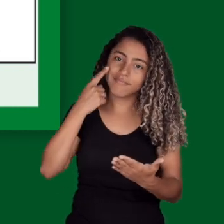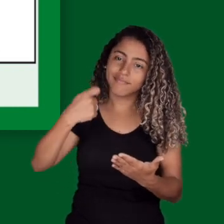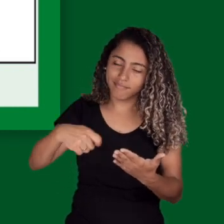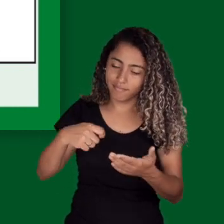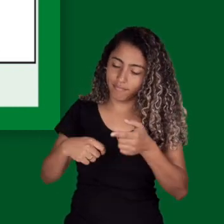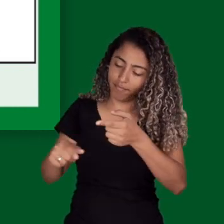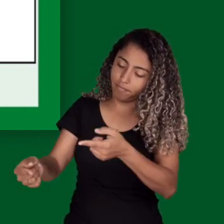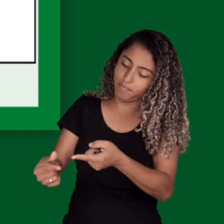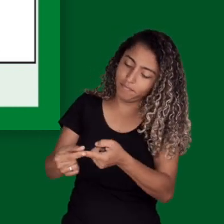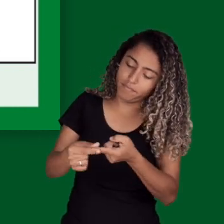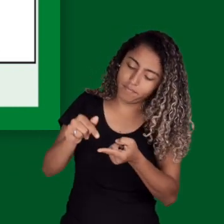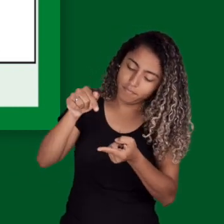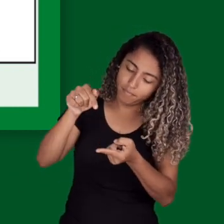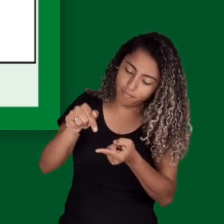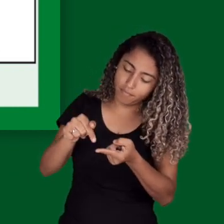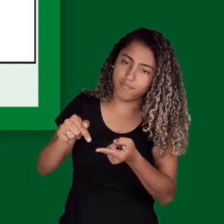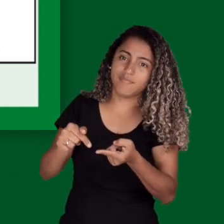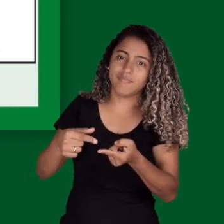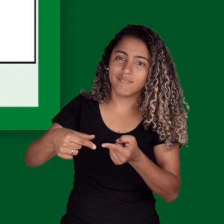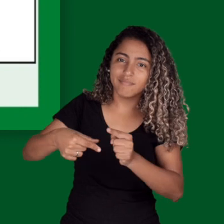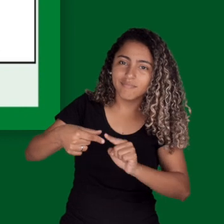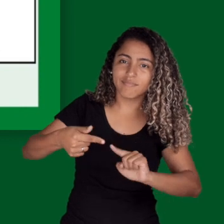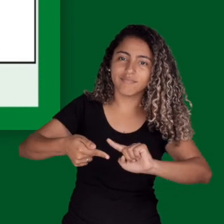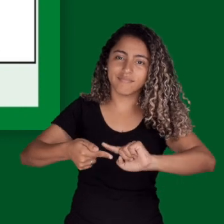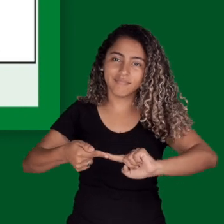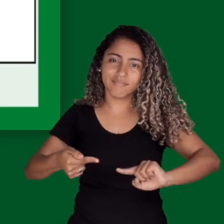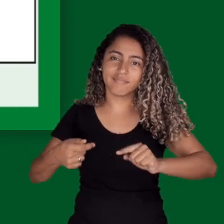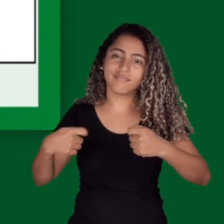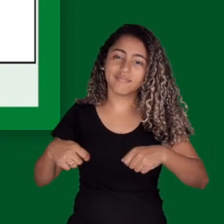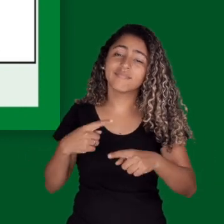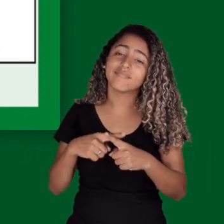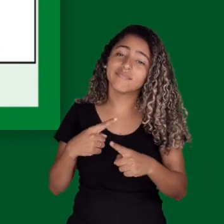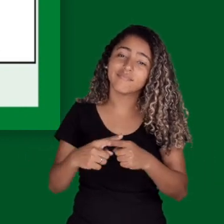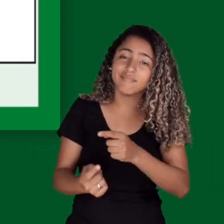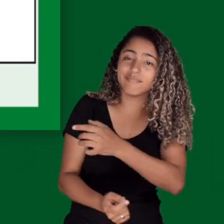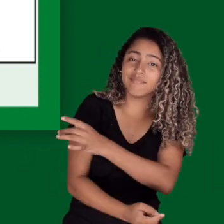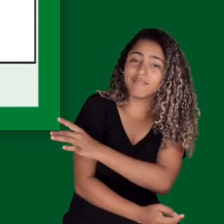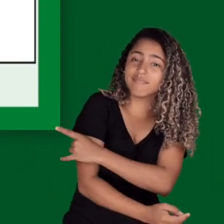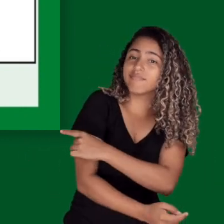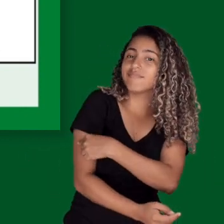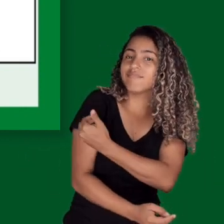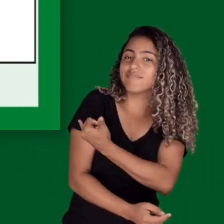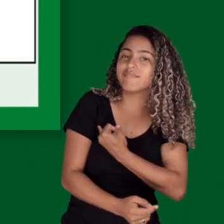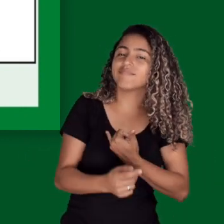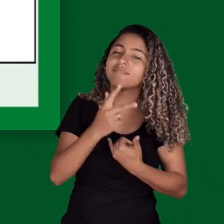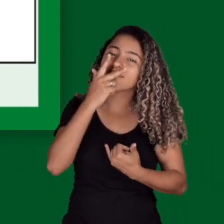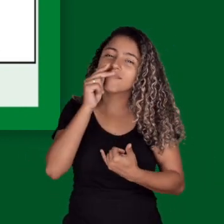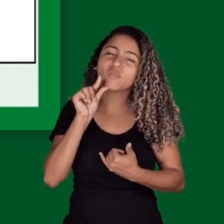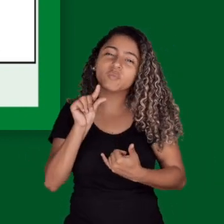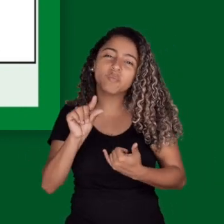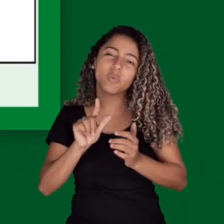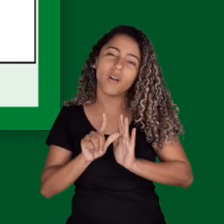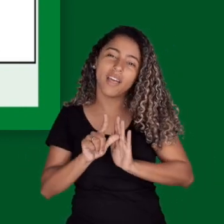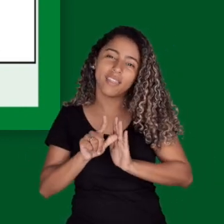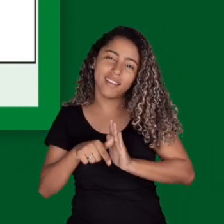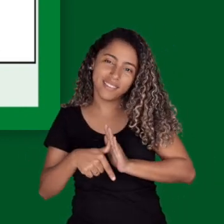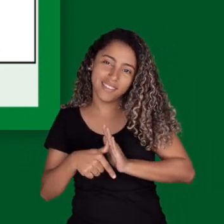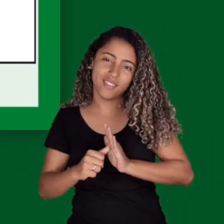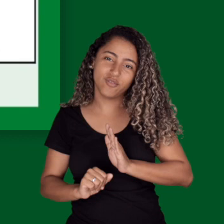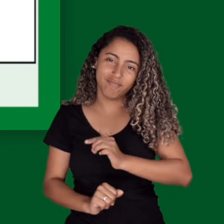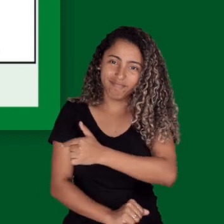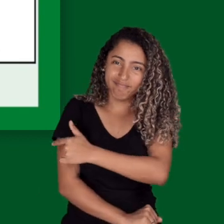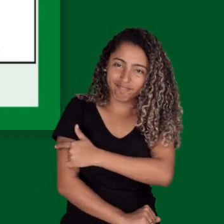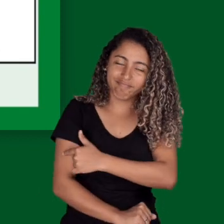gente vai precisar verificar também na ponta de dedo. Justamente por conta dessa diferença de medida, desse